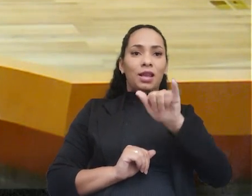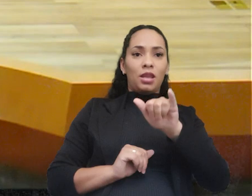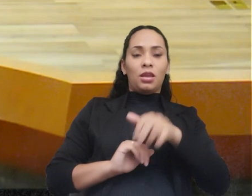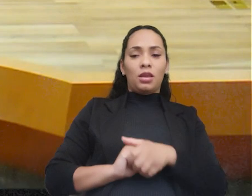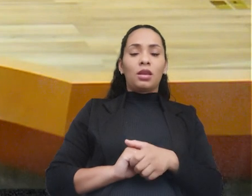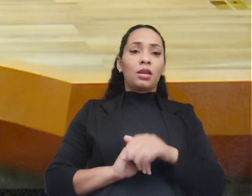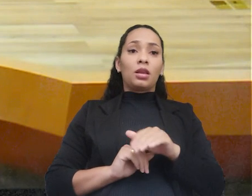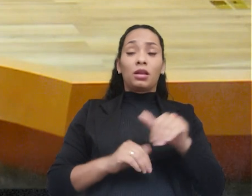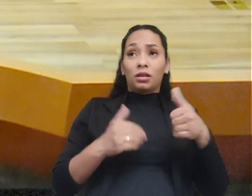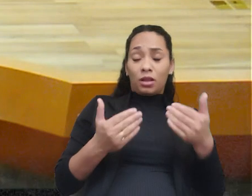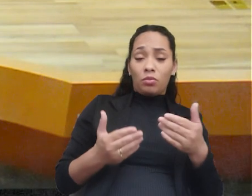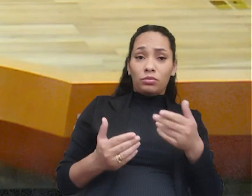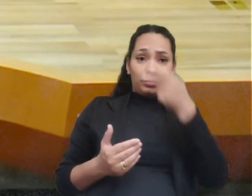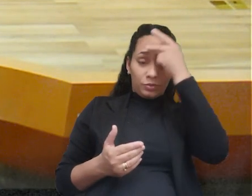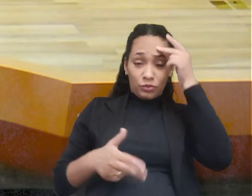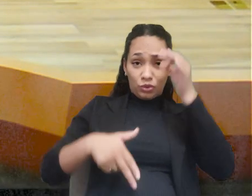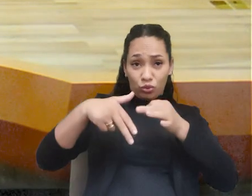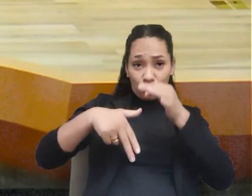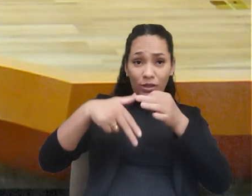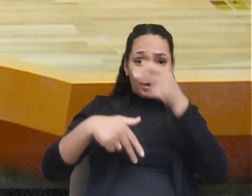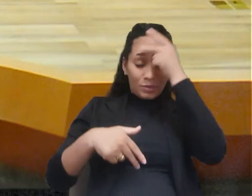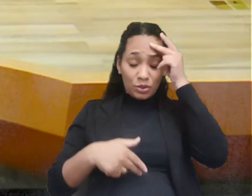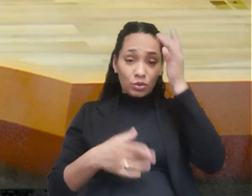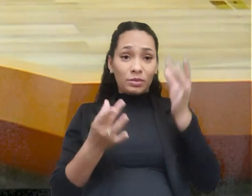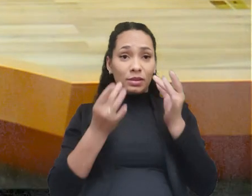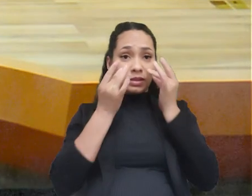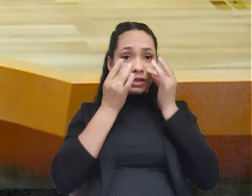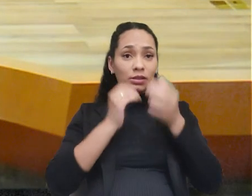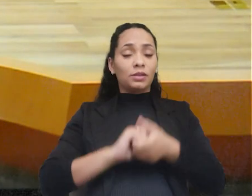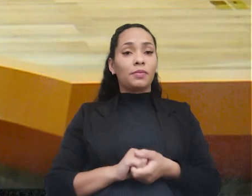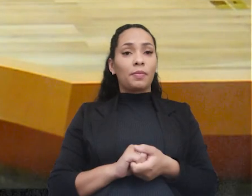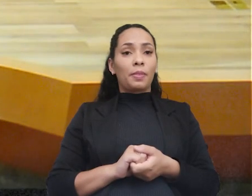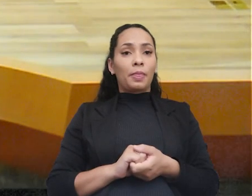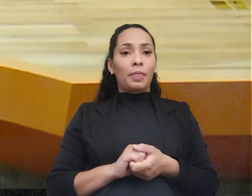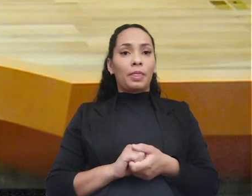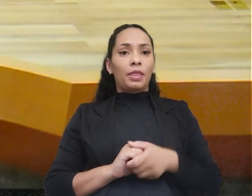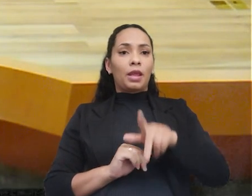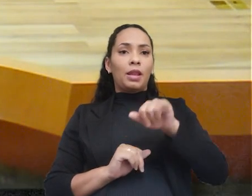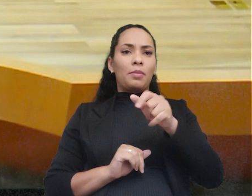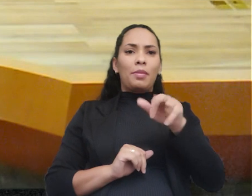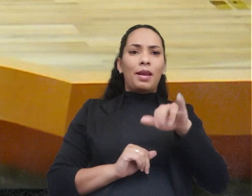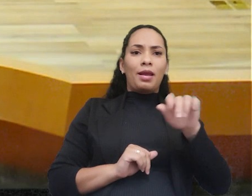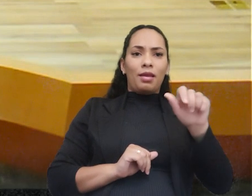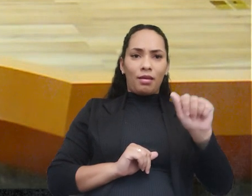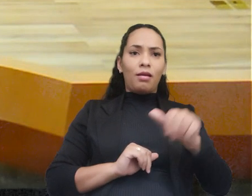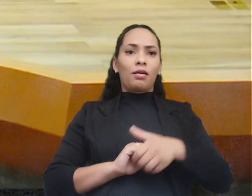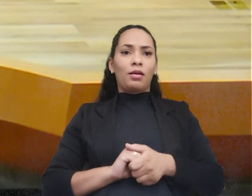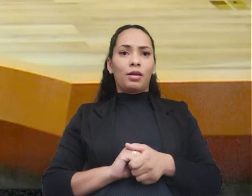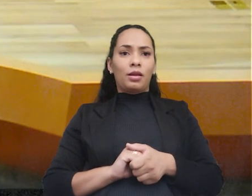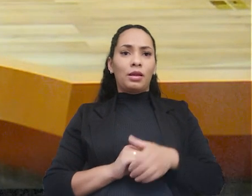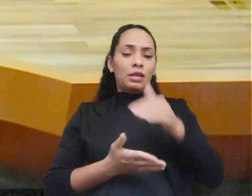senhor procurador, demais presentes, doutor Olivar e a